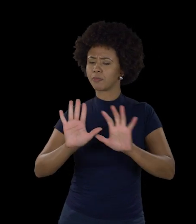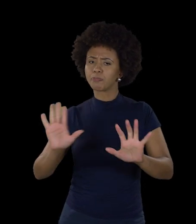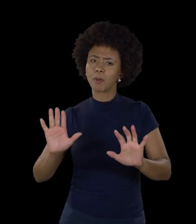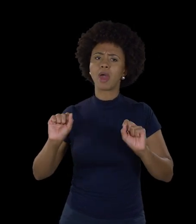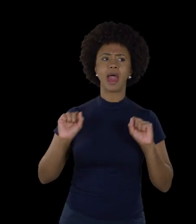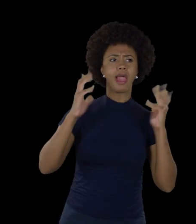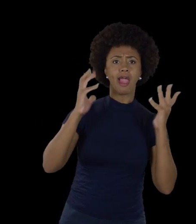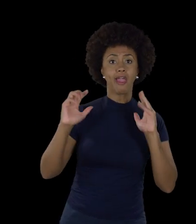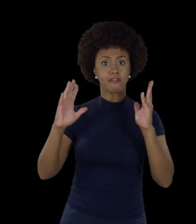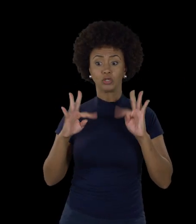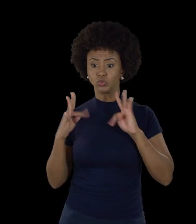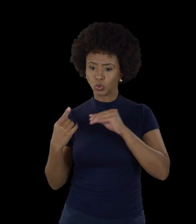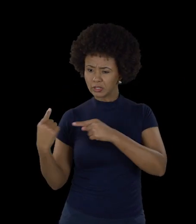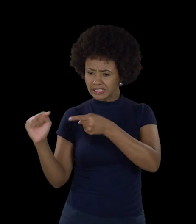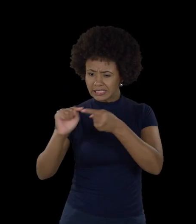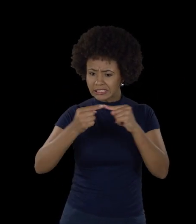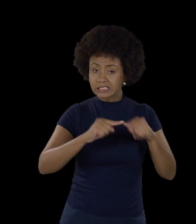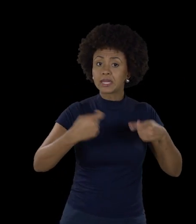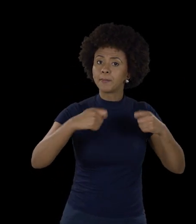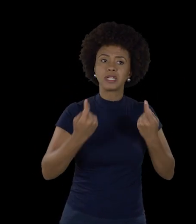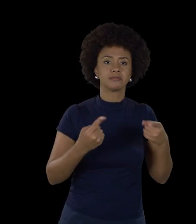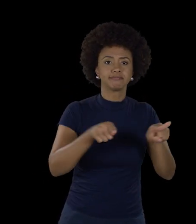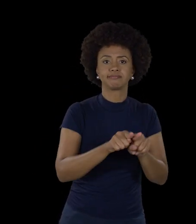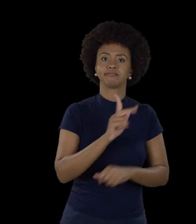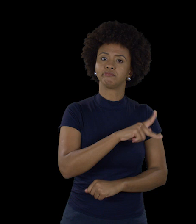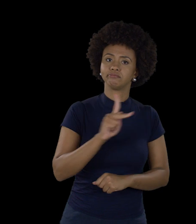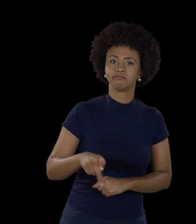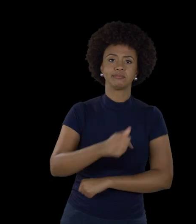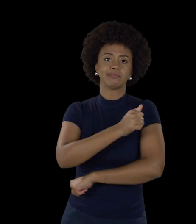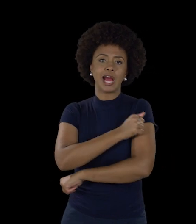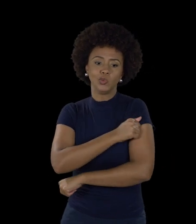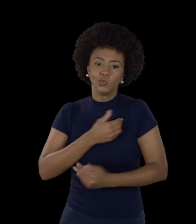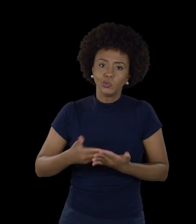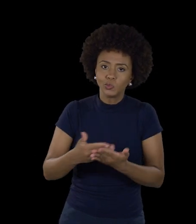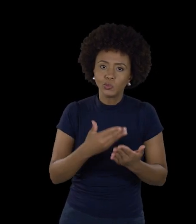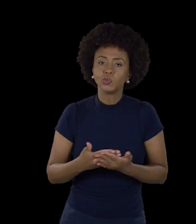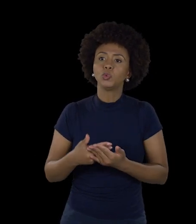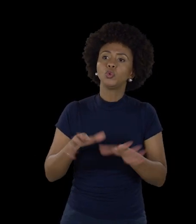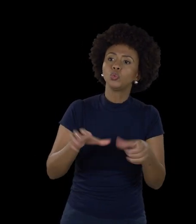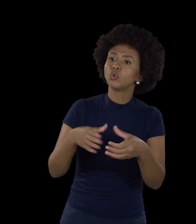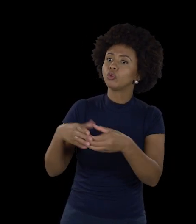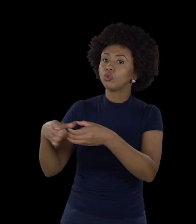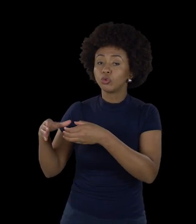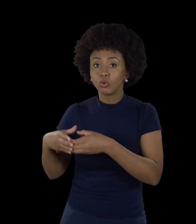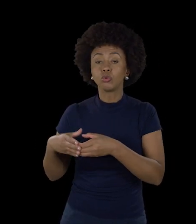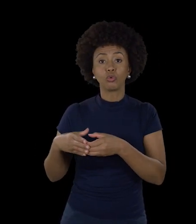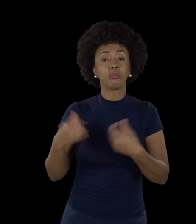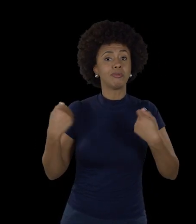gente trabalhe junto a professores, estudantes, comunidades que possam ser impactadas e que façam sentido